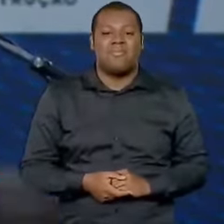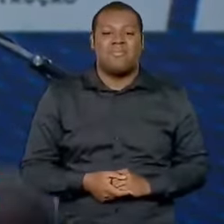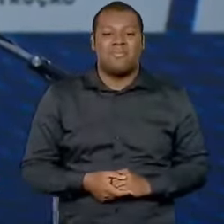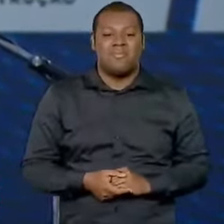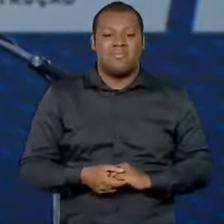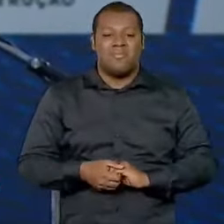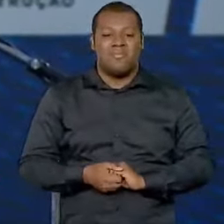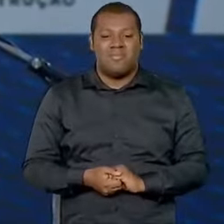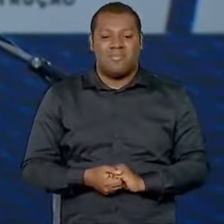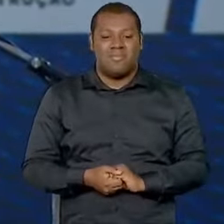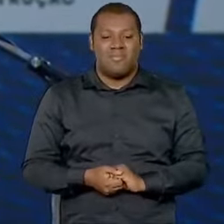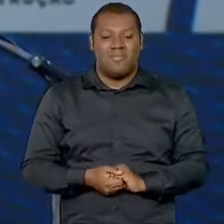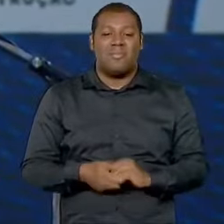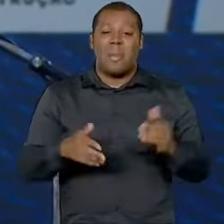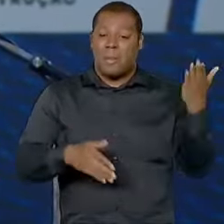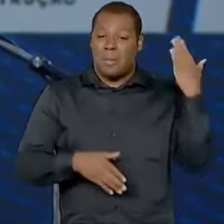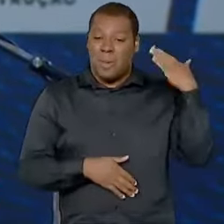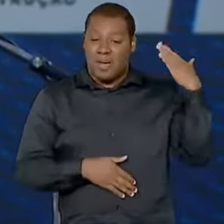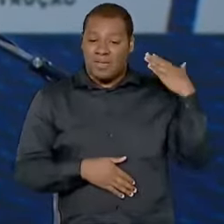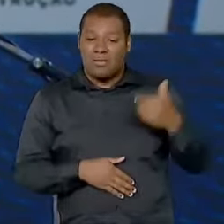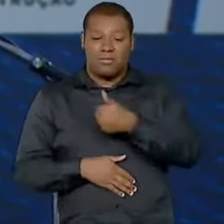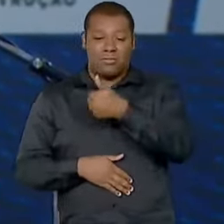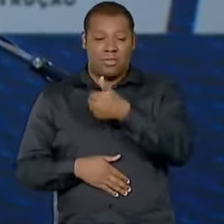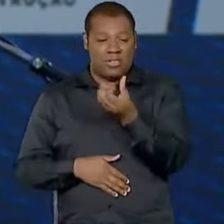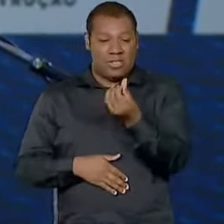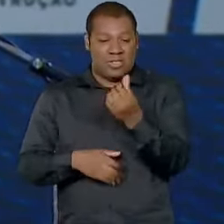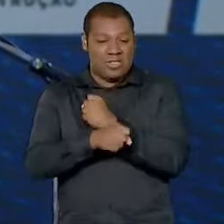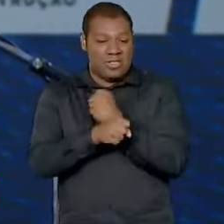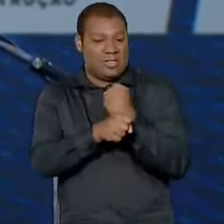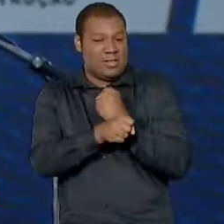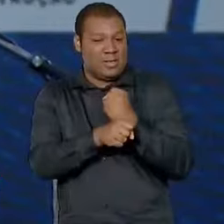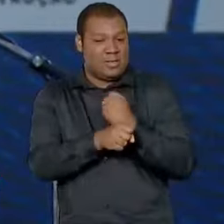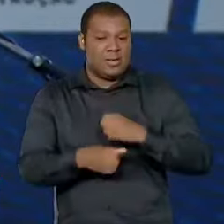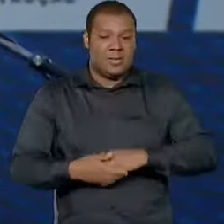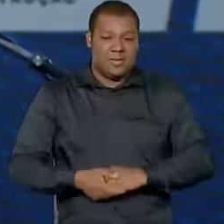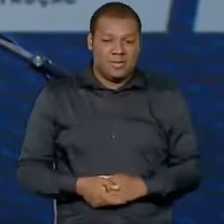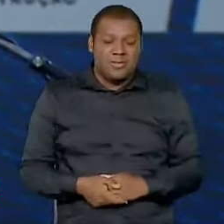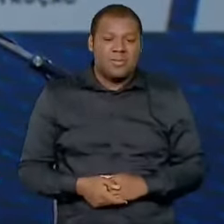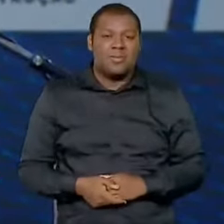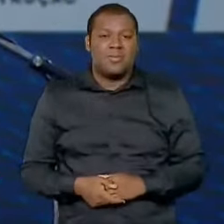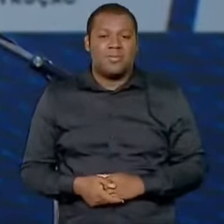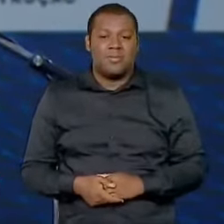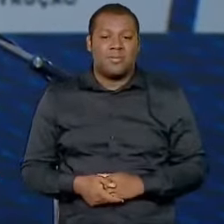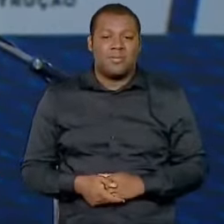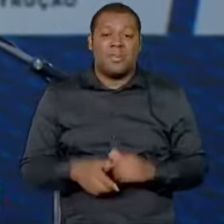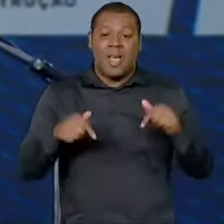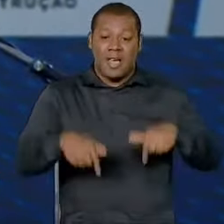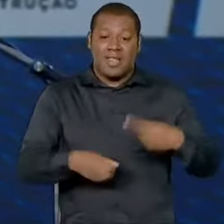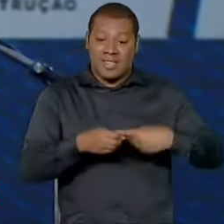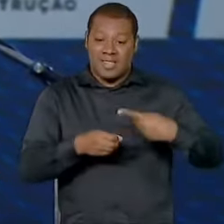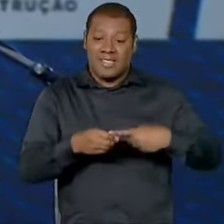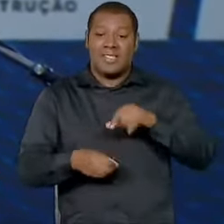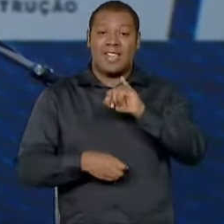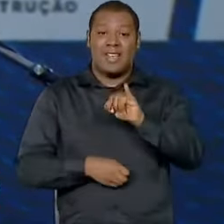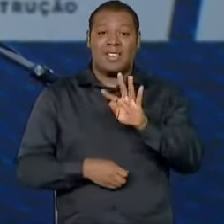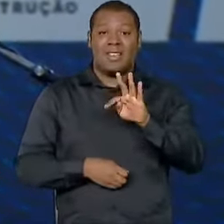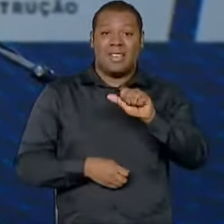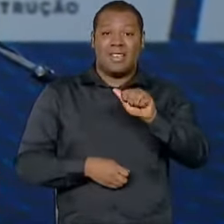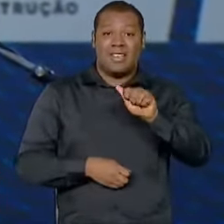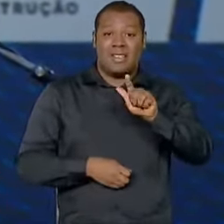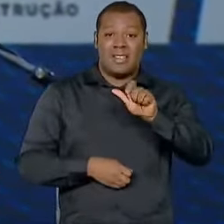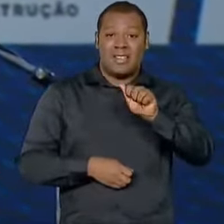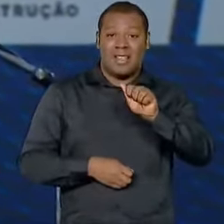mesmo, pois há 16 anos atrás, apenas 16 anos, este lugar de Itaguaí era apenas florestas